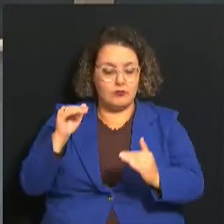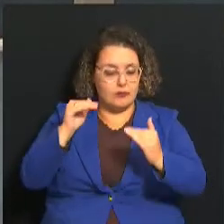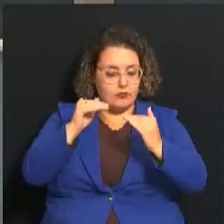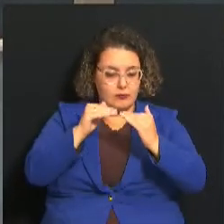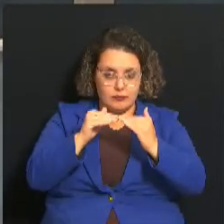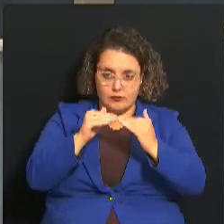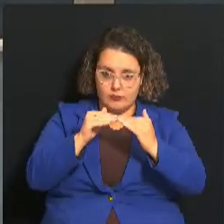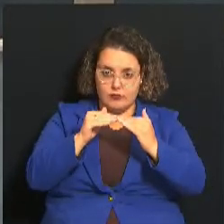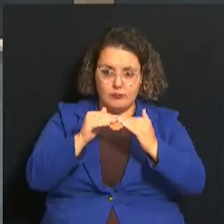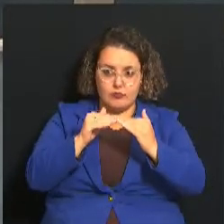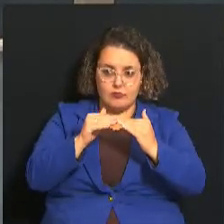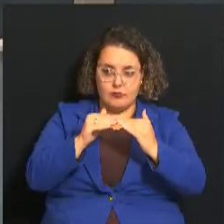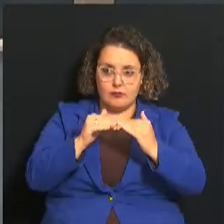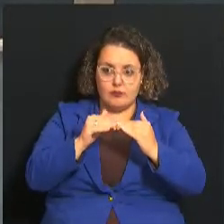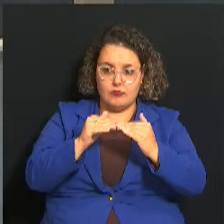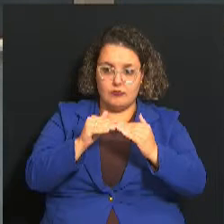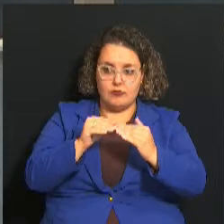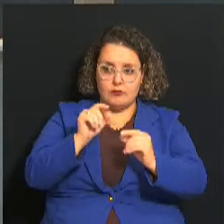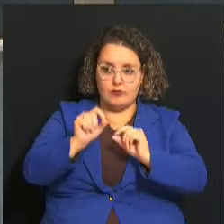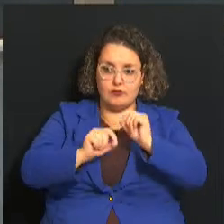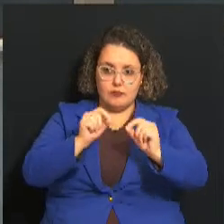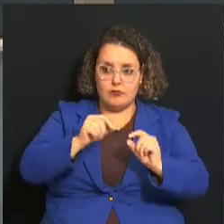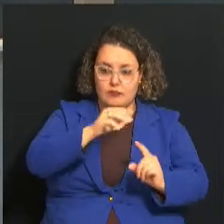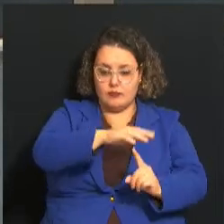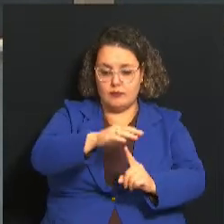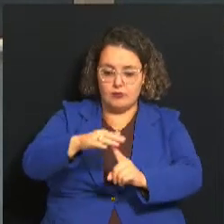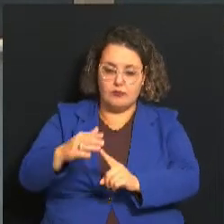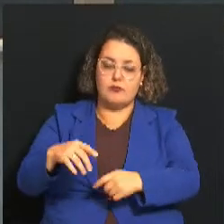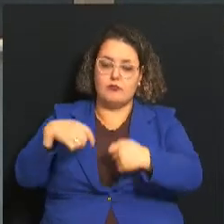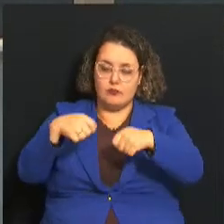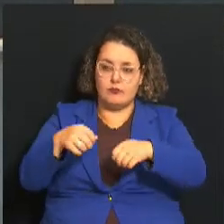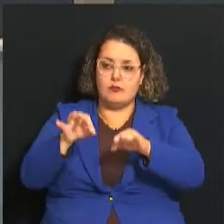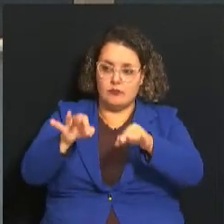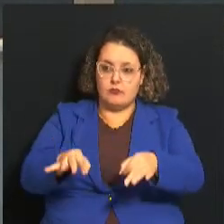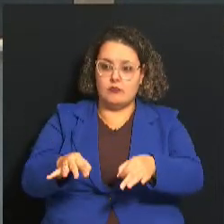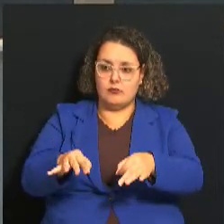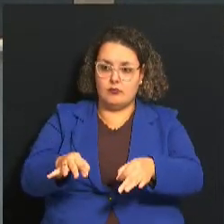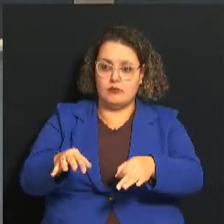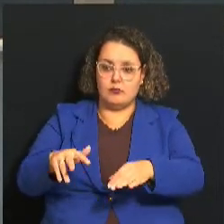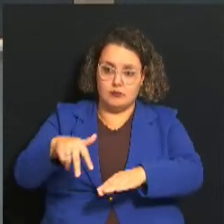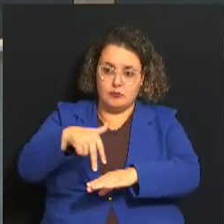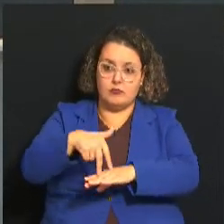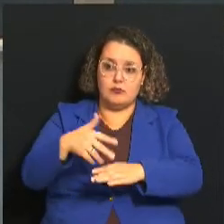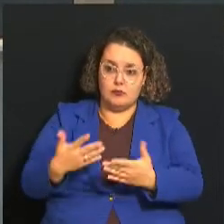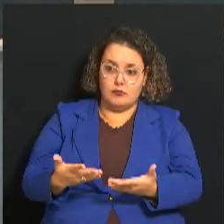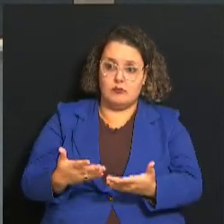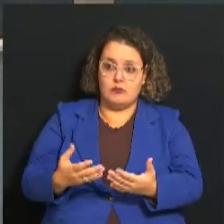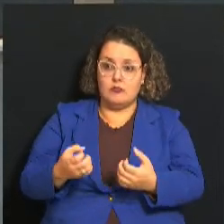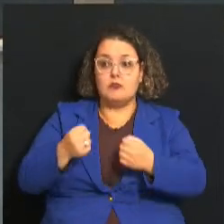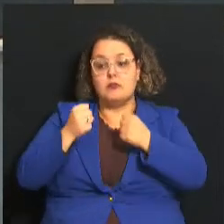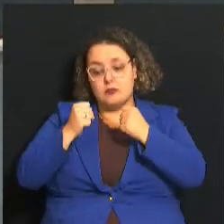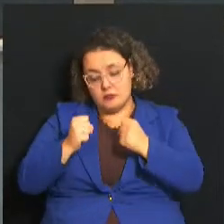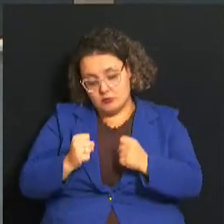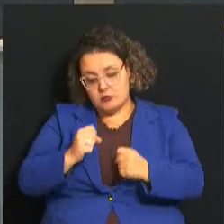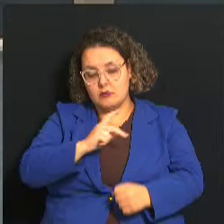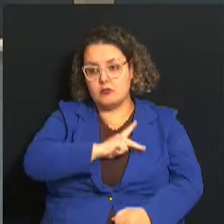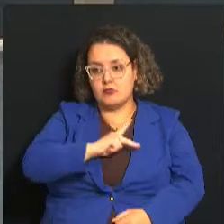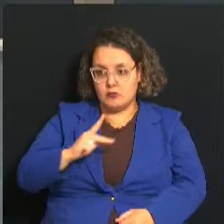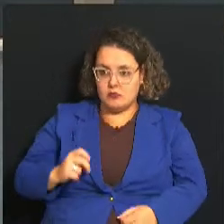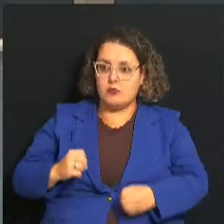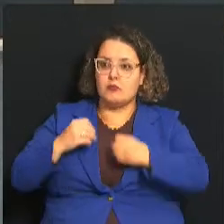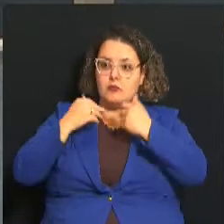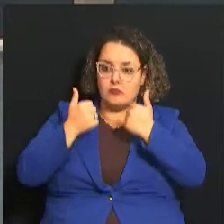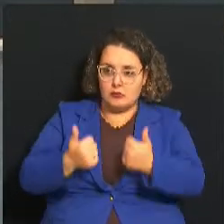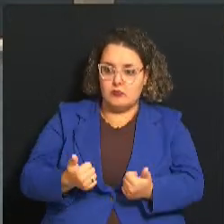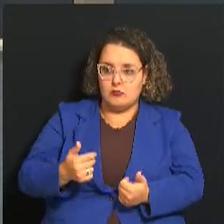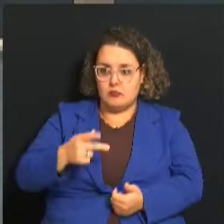ambientais. Da maneira como eu entendi da colocação, ela pode ser muito bem presidida por